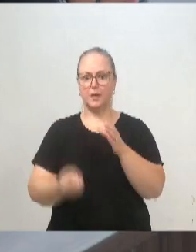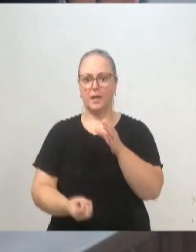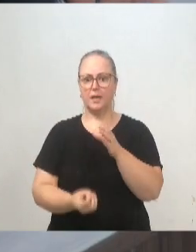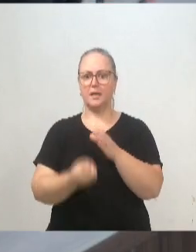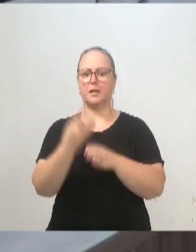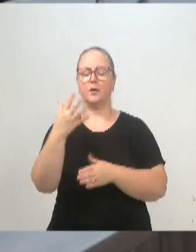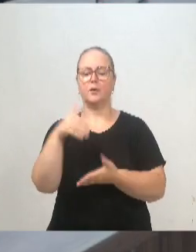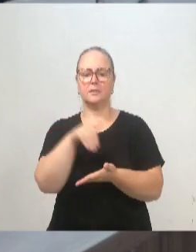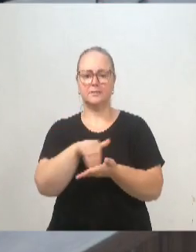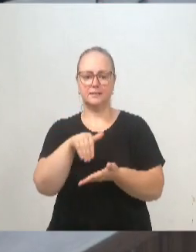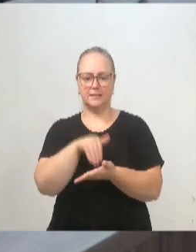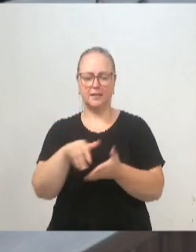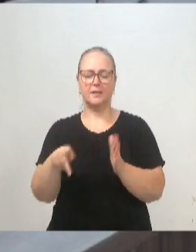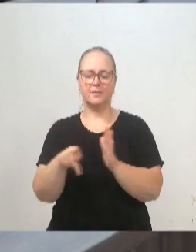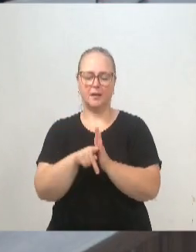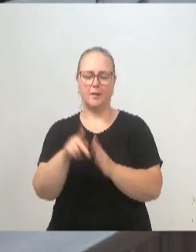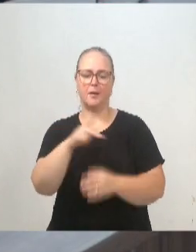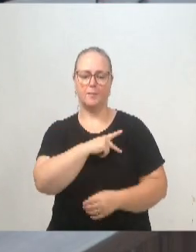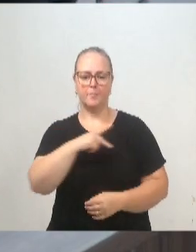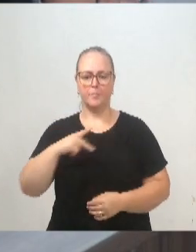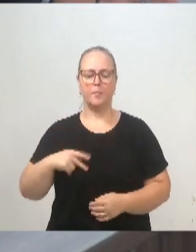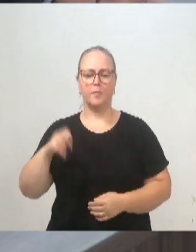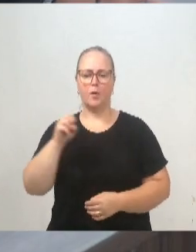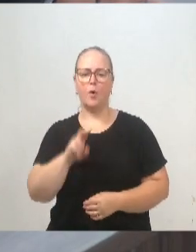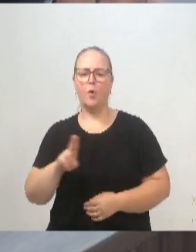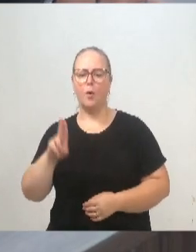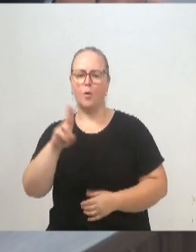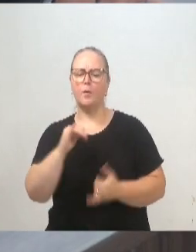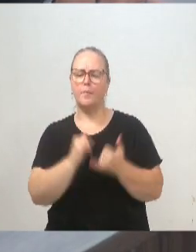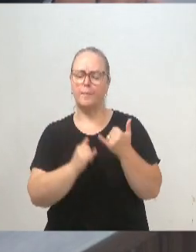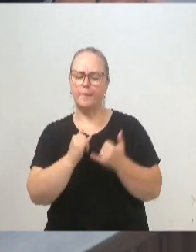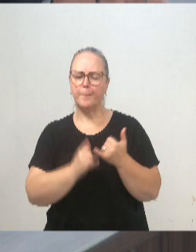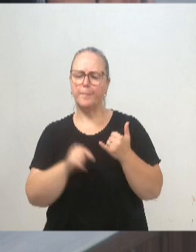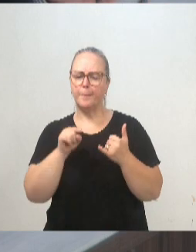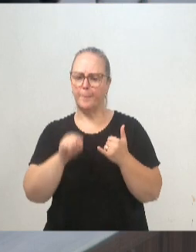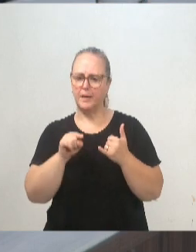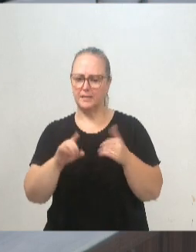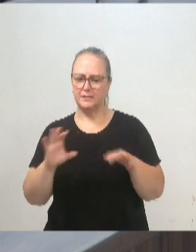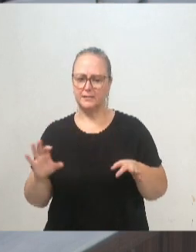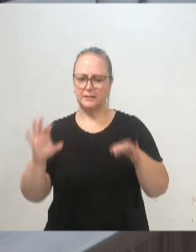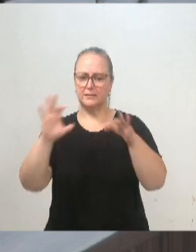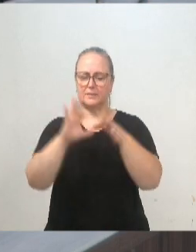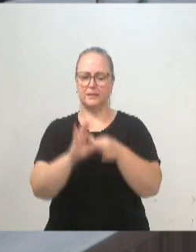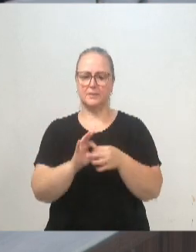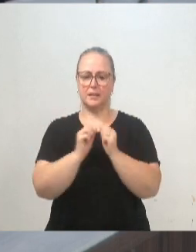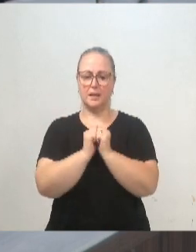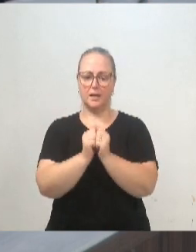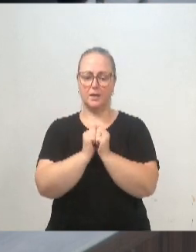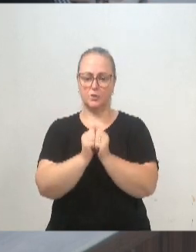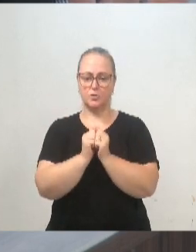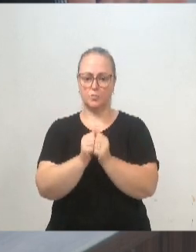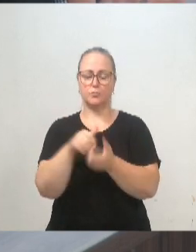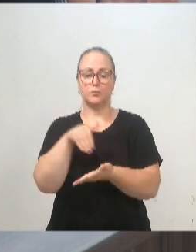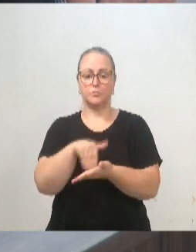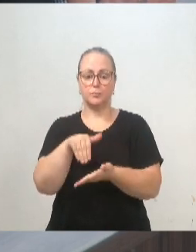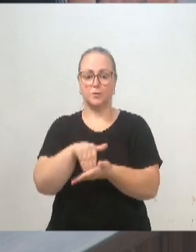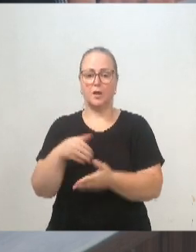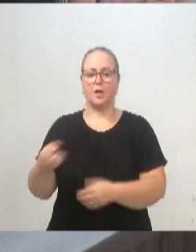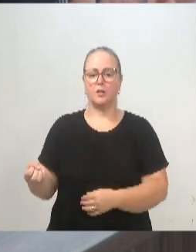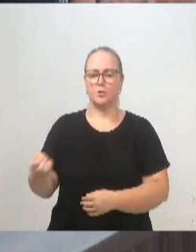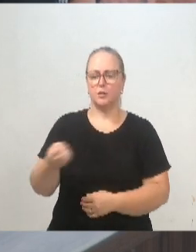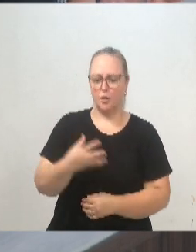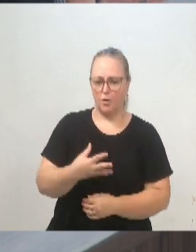da Segurança Pública ou congênere, que provavelmente deverá abraçar a Secretaria nova com esse contingente